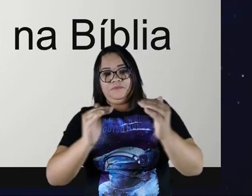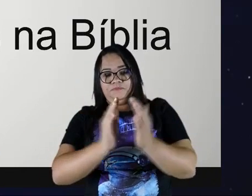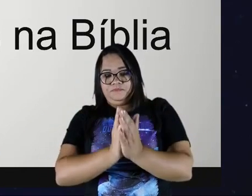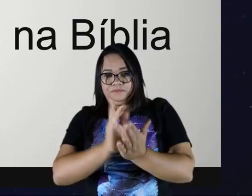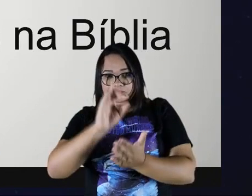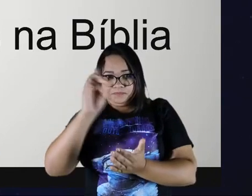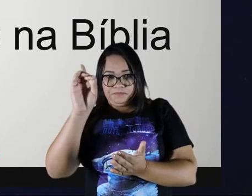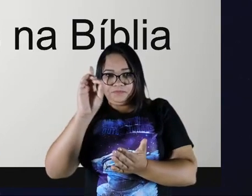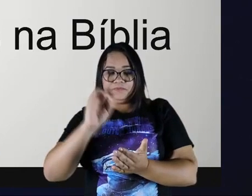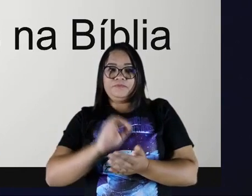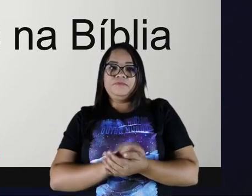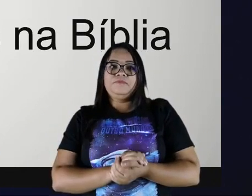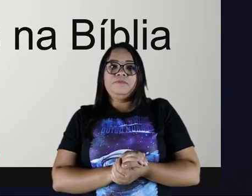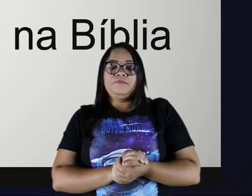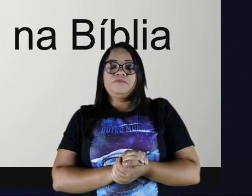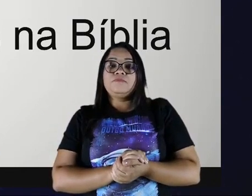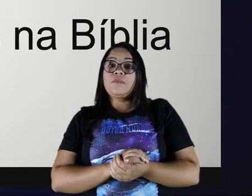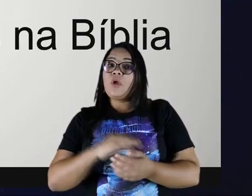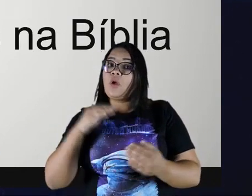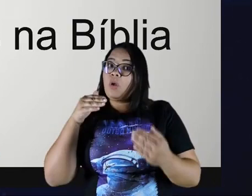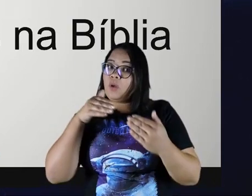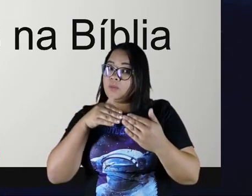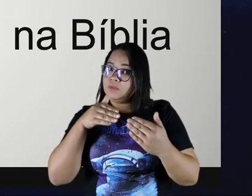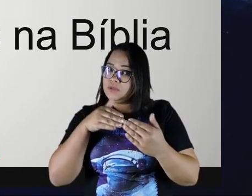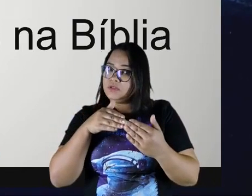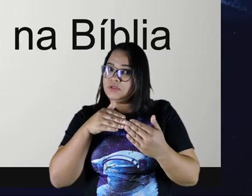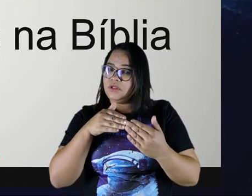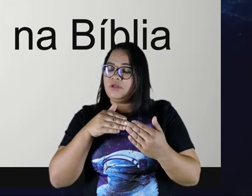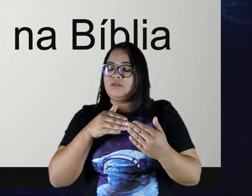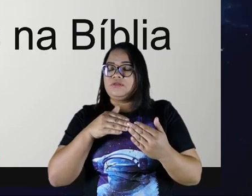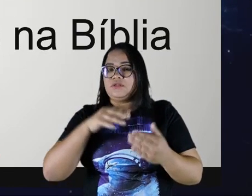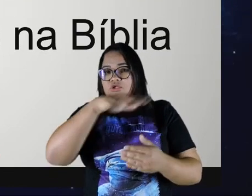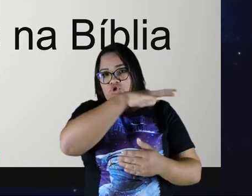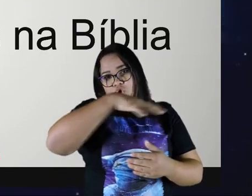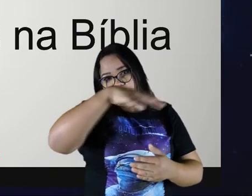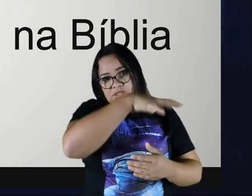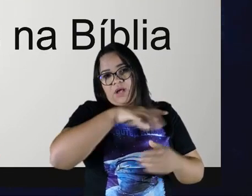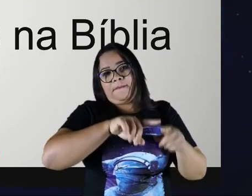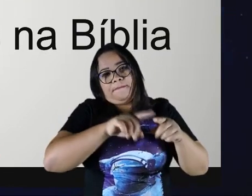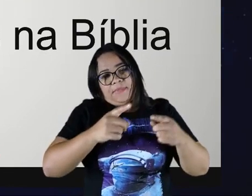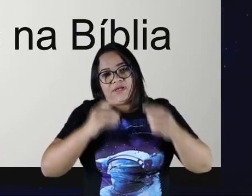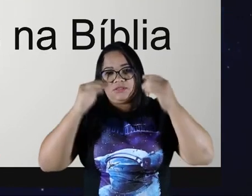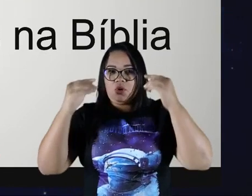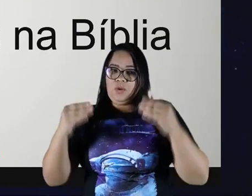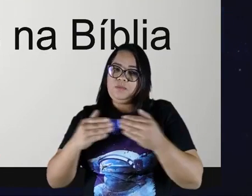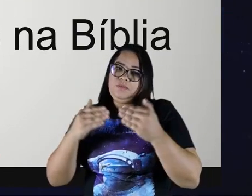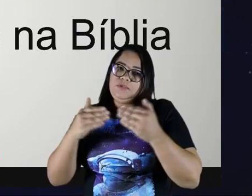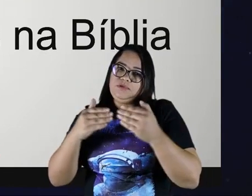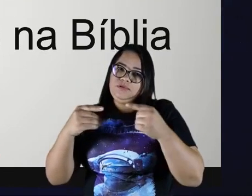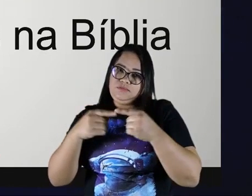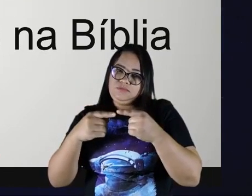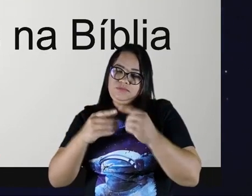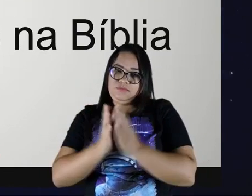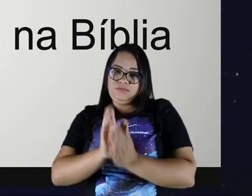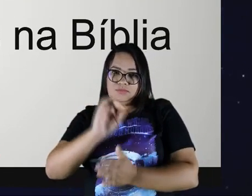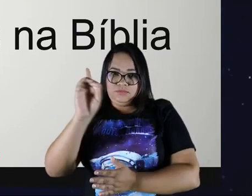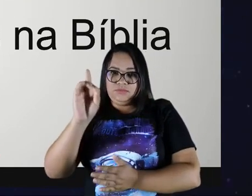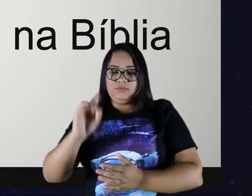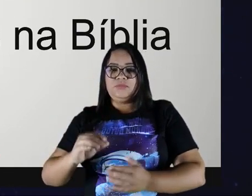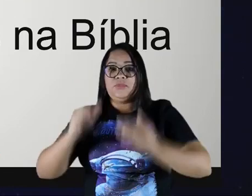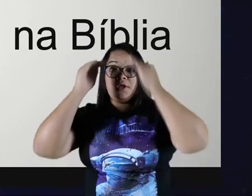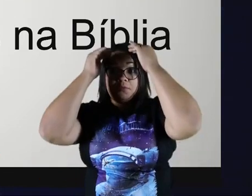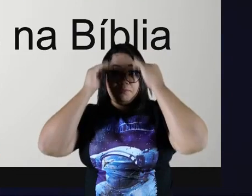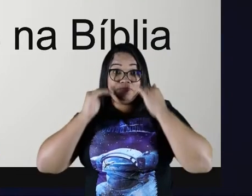princípios morais baseados na Bíblia. A Bíblia é clara em dizer: respeitemos o que